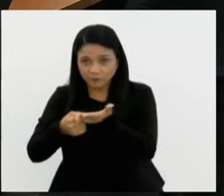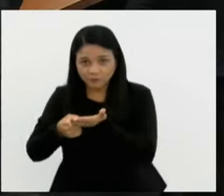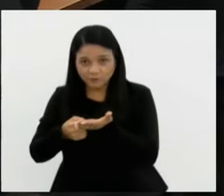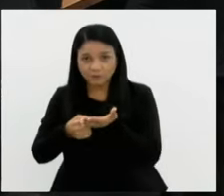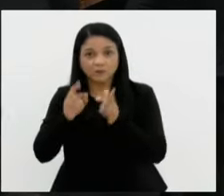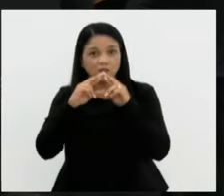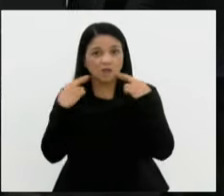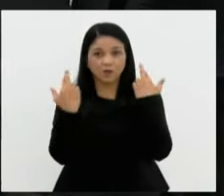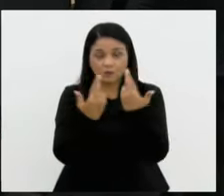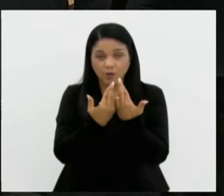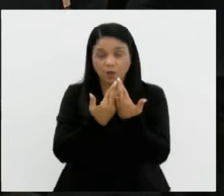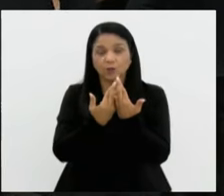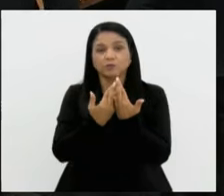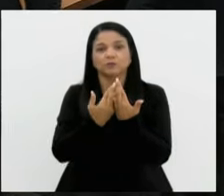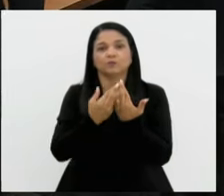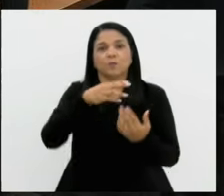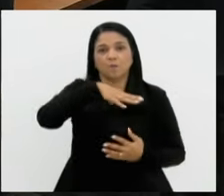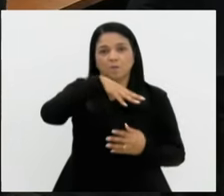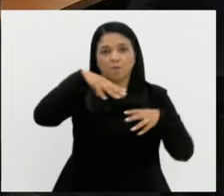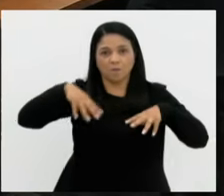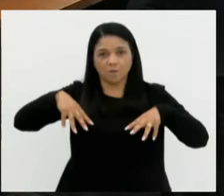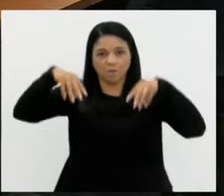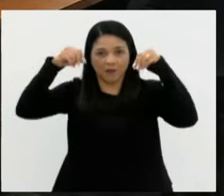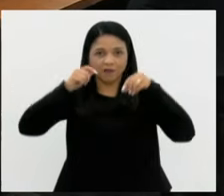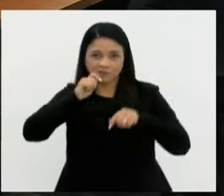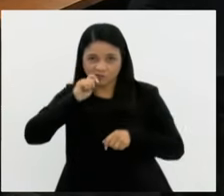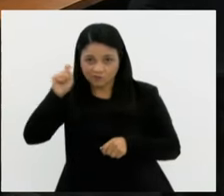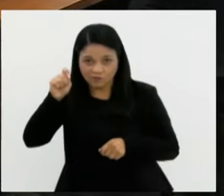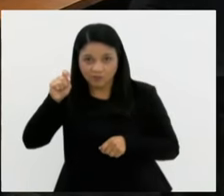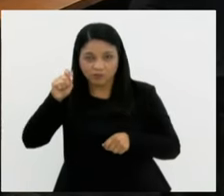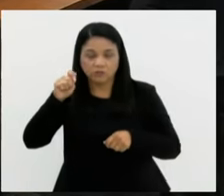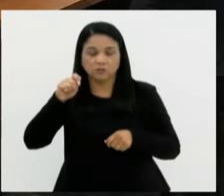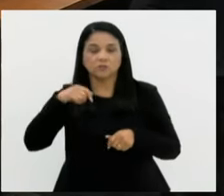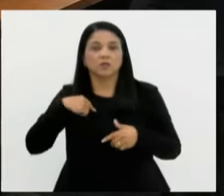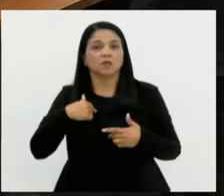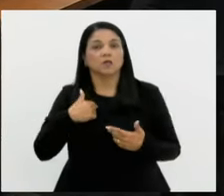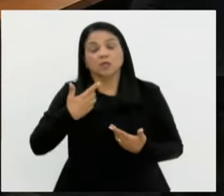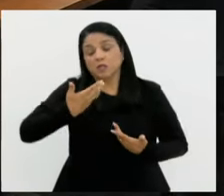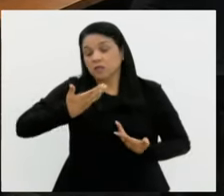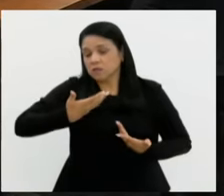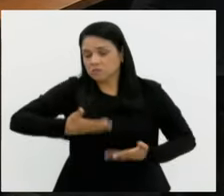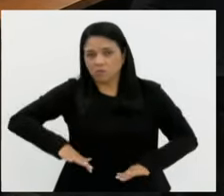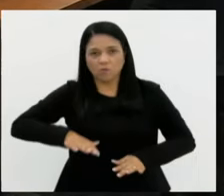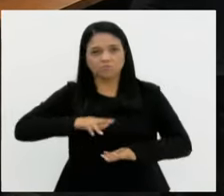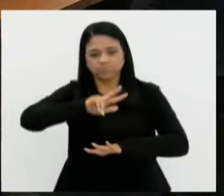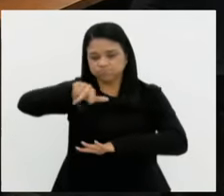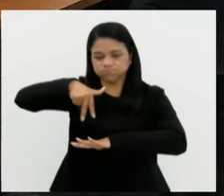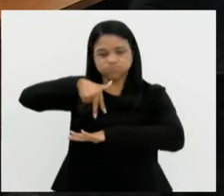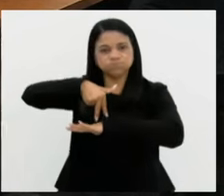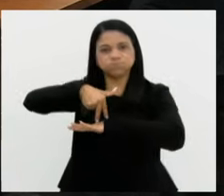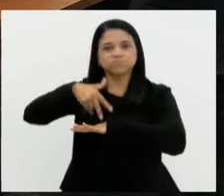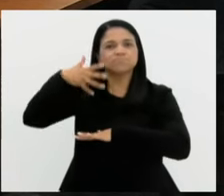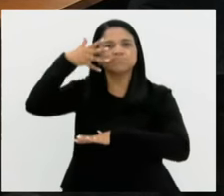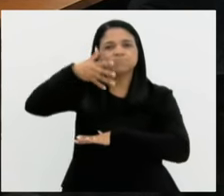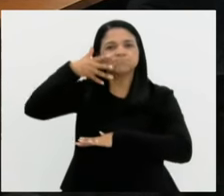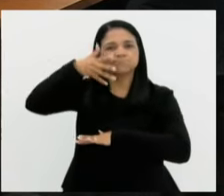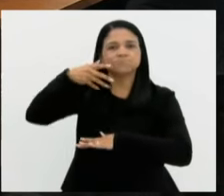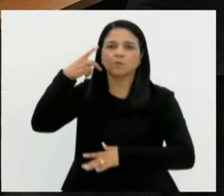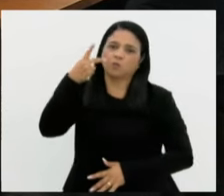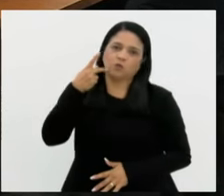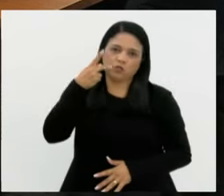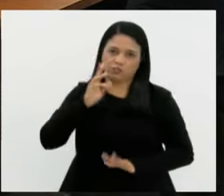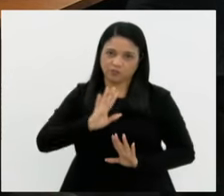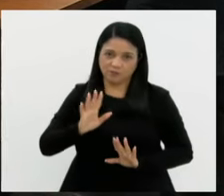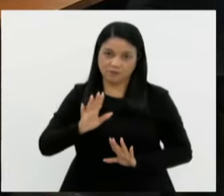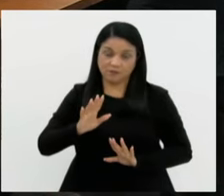na reunião no Palácio Tiradentes, é: não faremos palanque político do caso. Não vamos usar